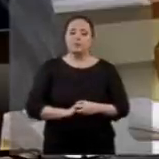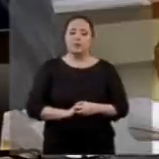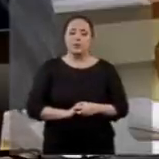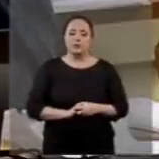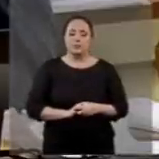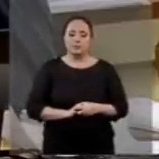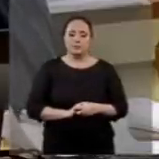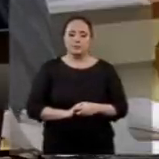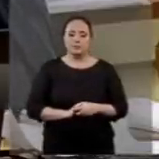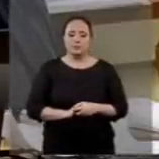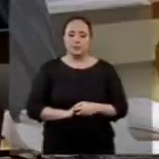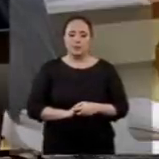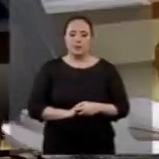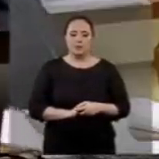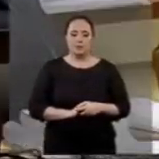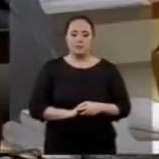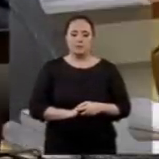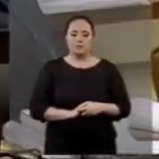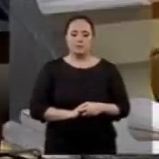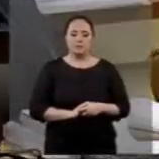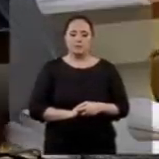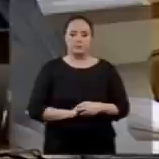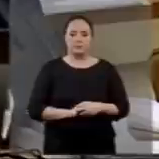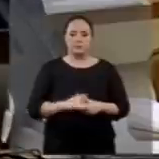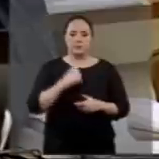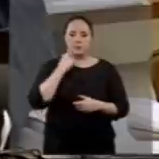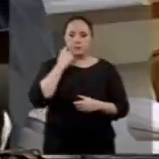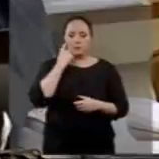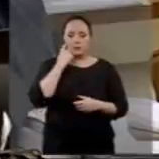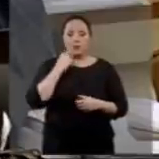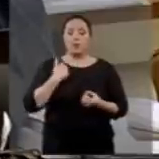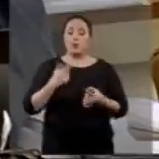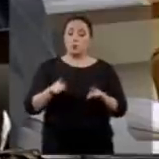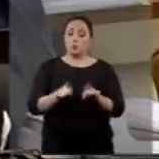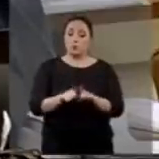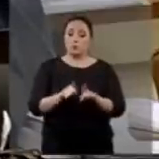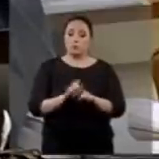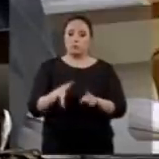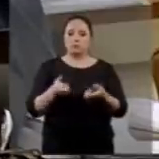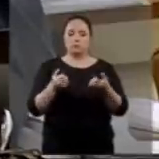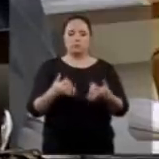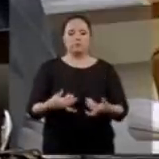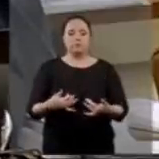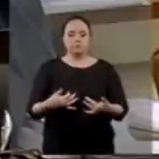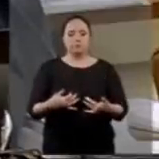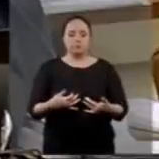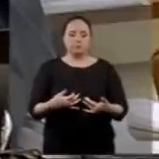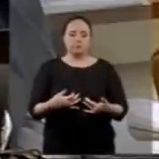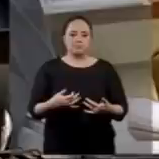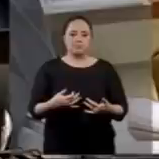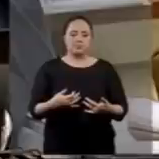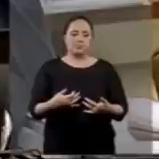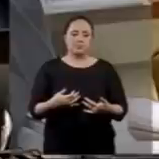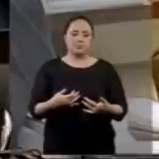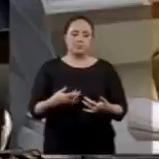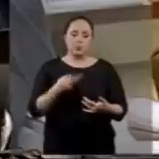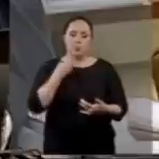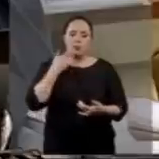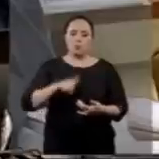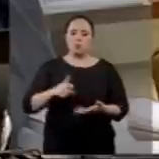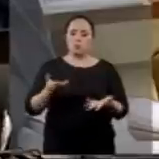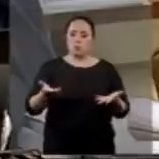lado, eu também assentei e reitero